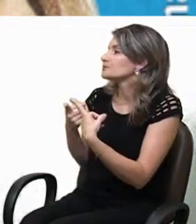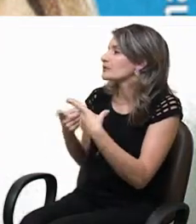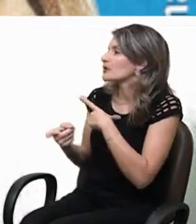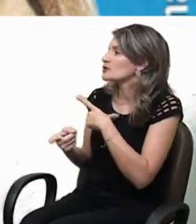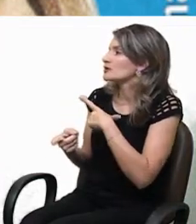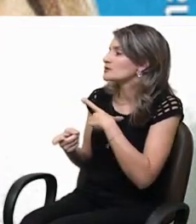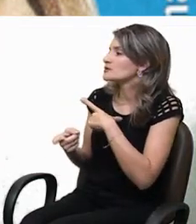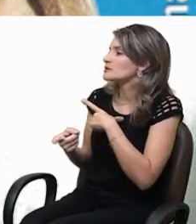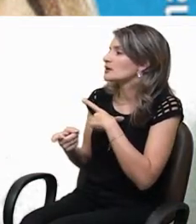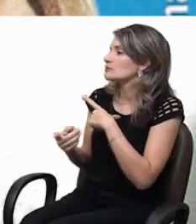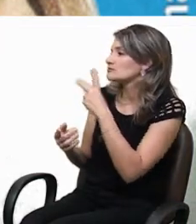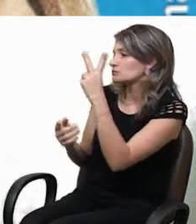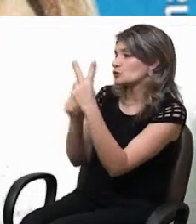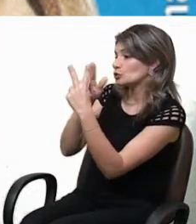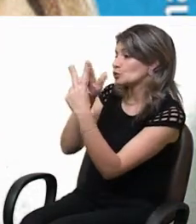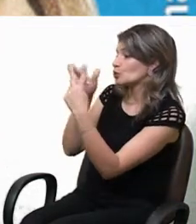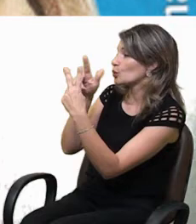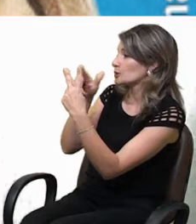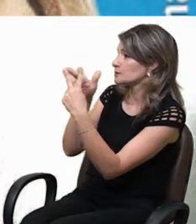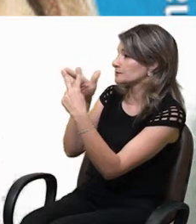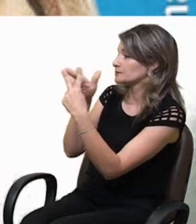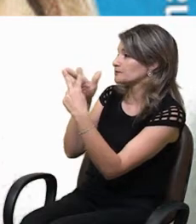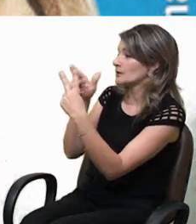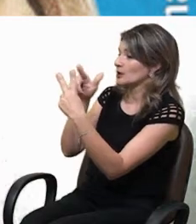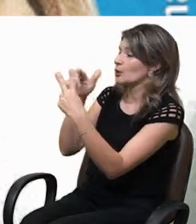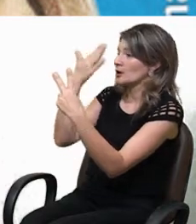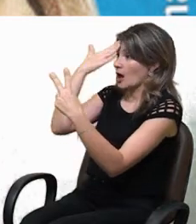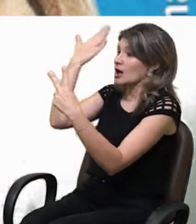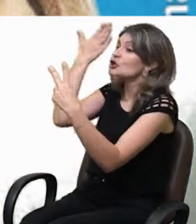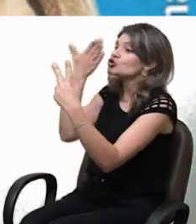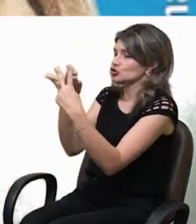aperfeiçoar, mas já é um ponto positivo, né?